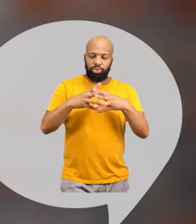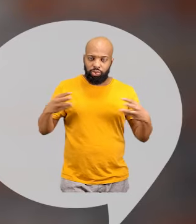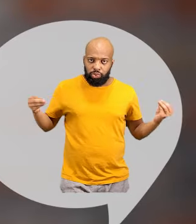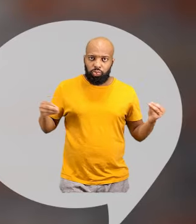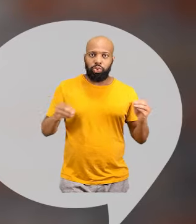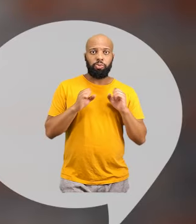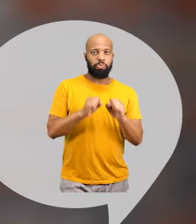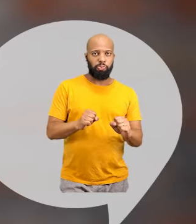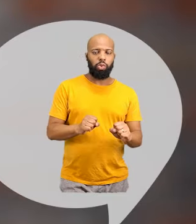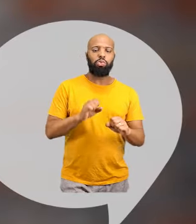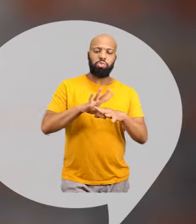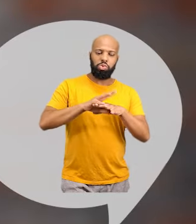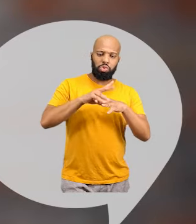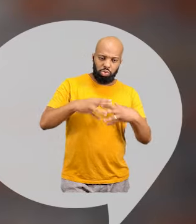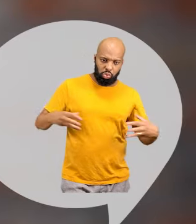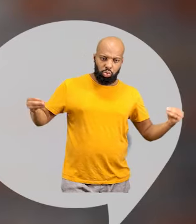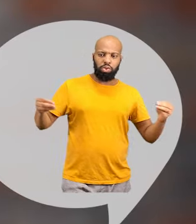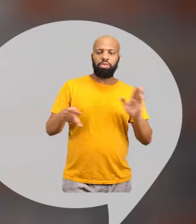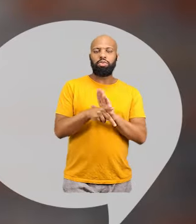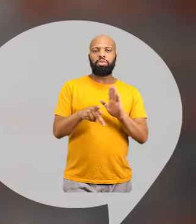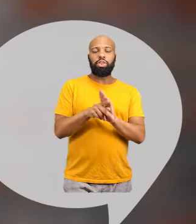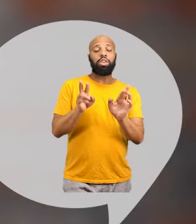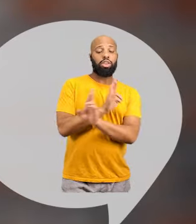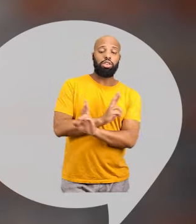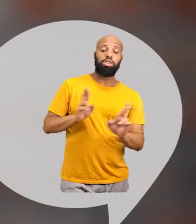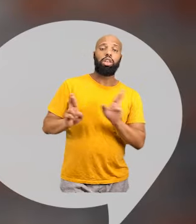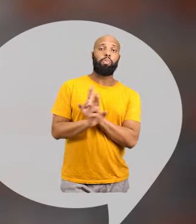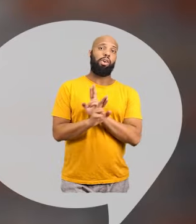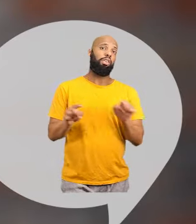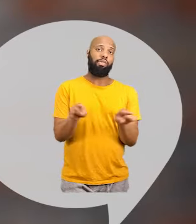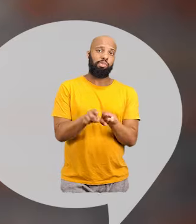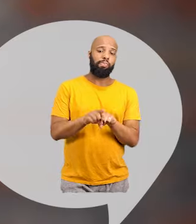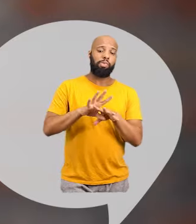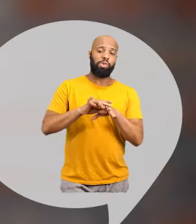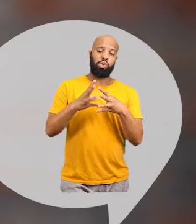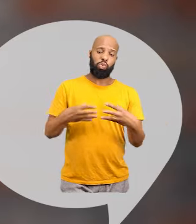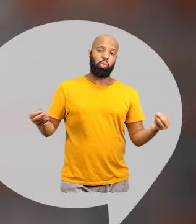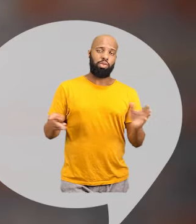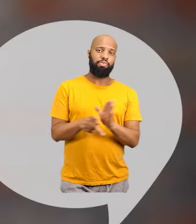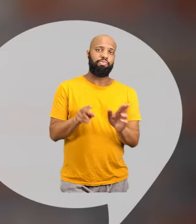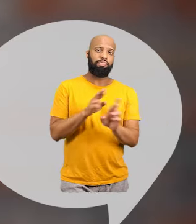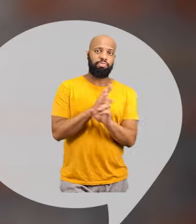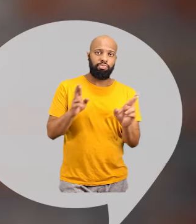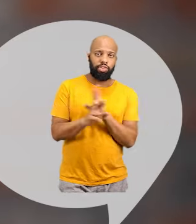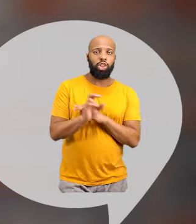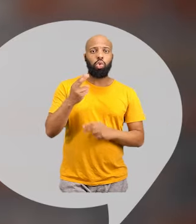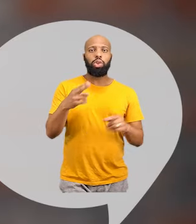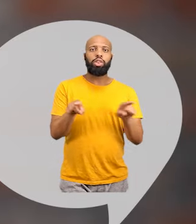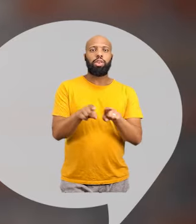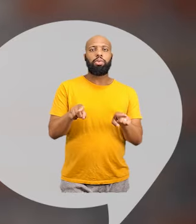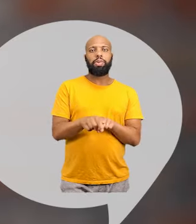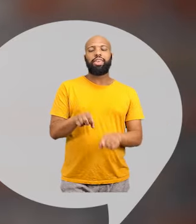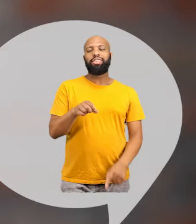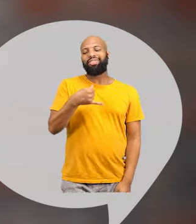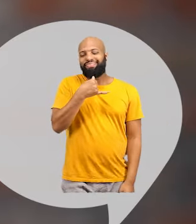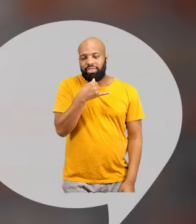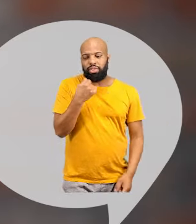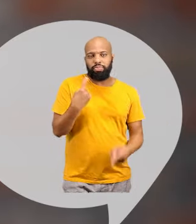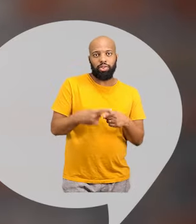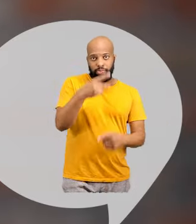pode ser cura e tem músicas que falam sobre cura de relacionamento por exemplo tem músicas que falam sobre cura de luto de perder Alguém